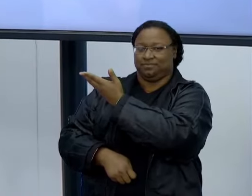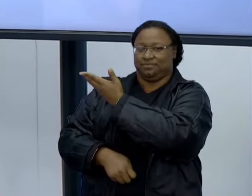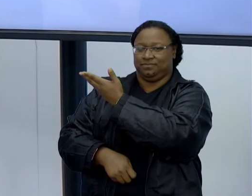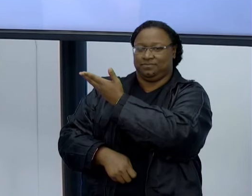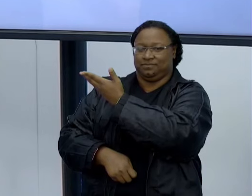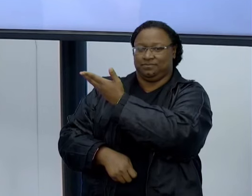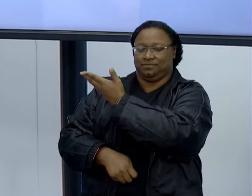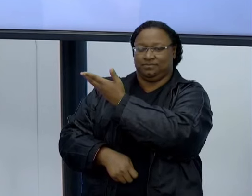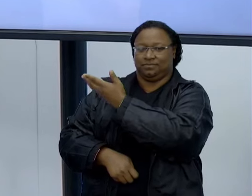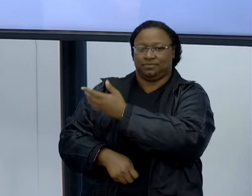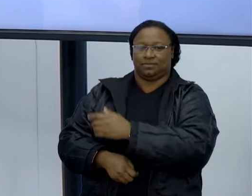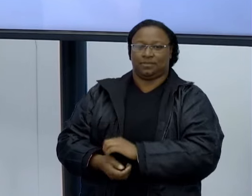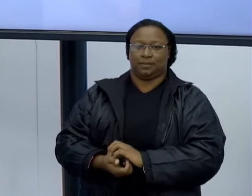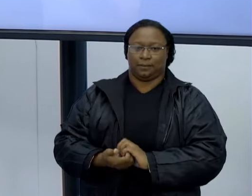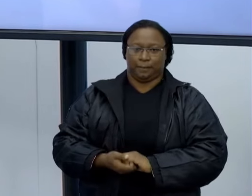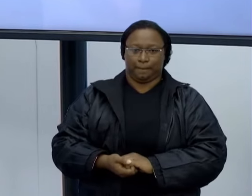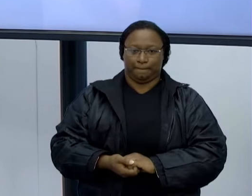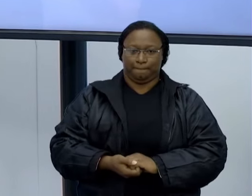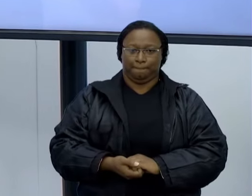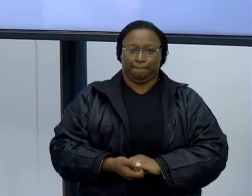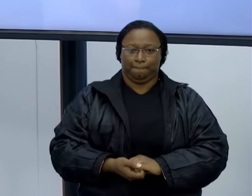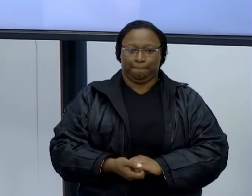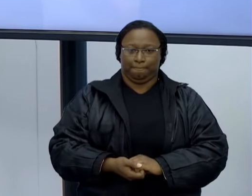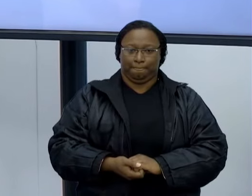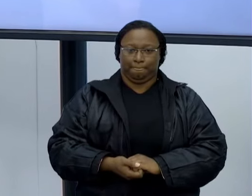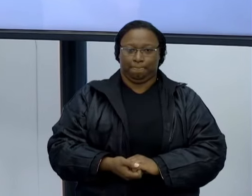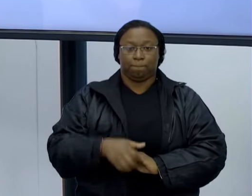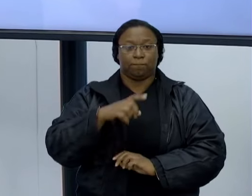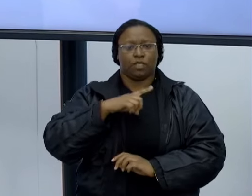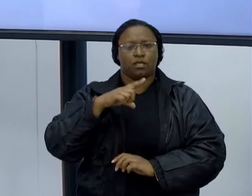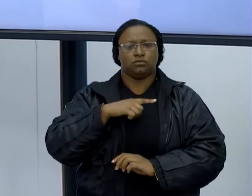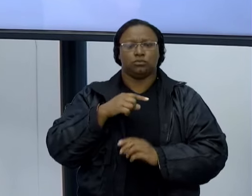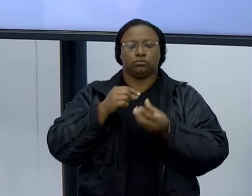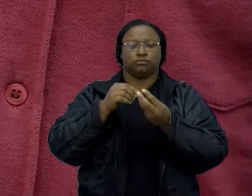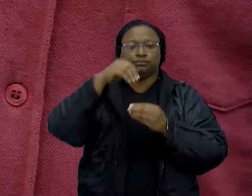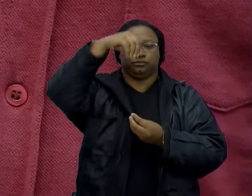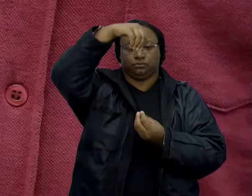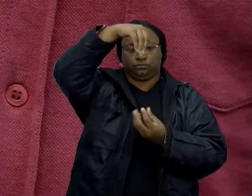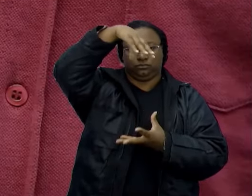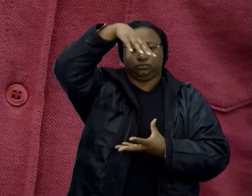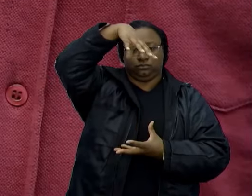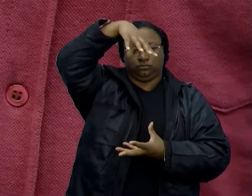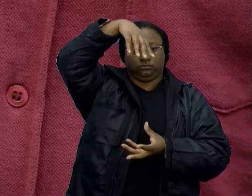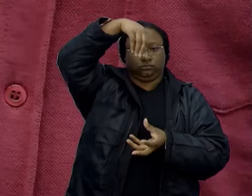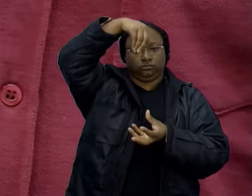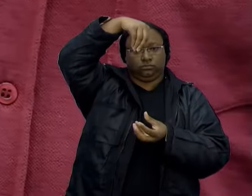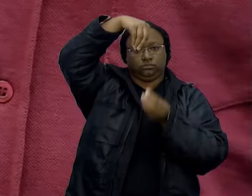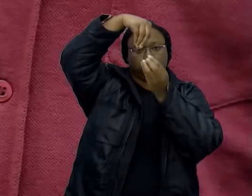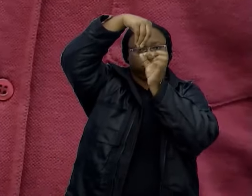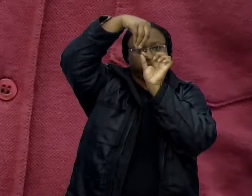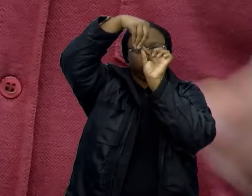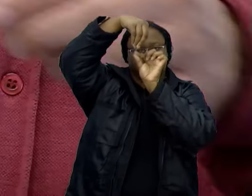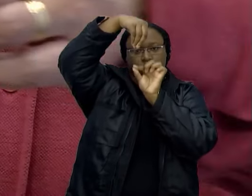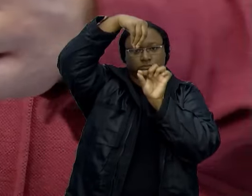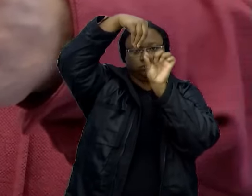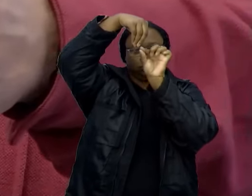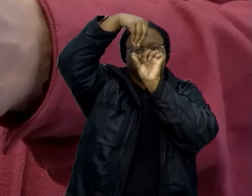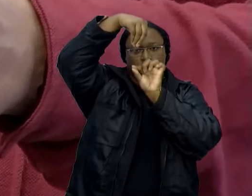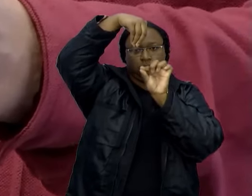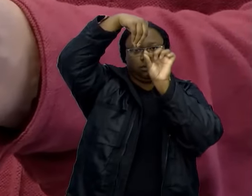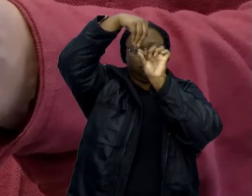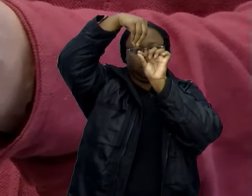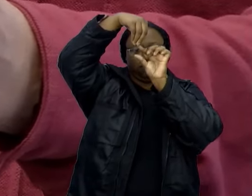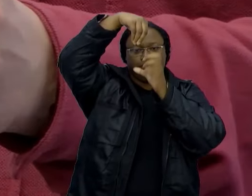Pode pegar agora, ó. É aquela lâmpada que tem um filamento dentro, né? Uma lâmpada elétrica, né? A primeira